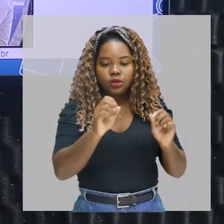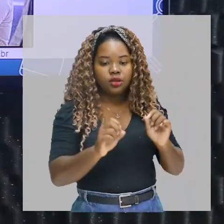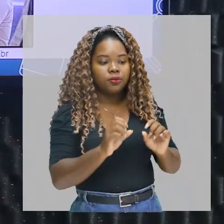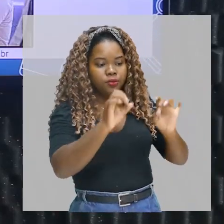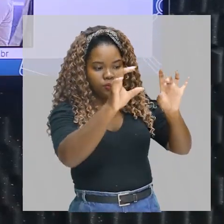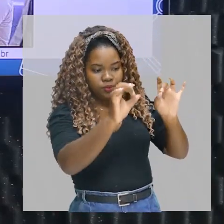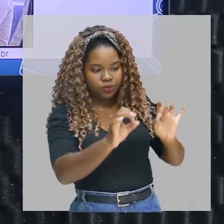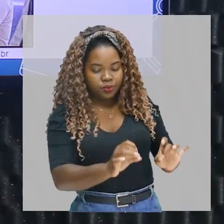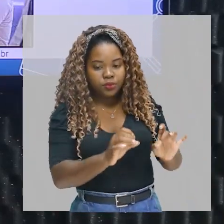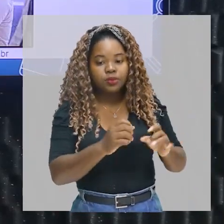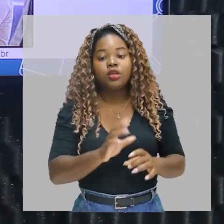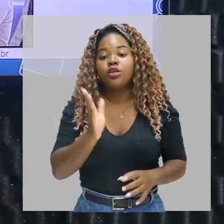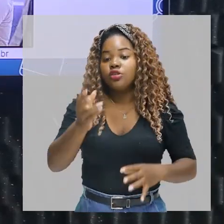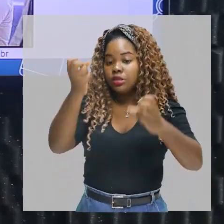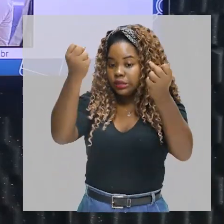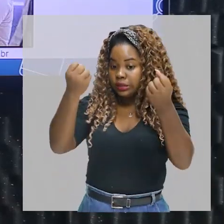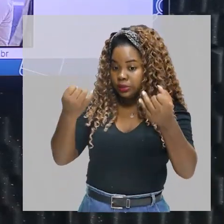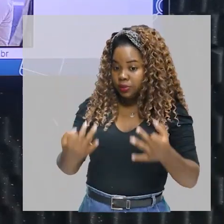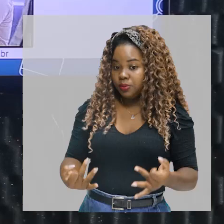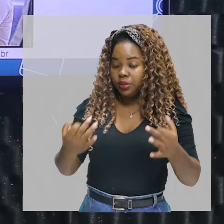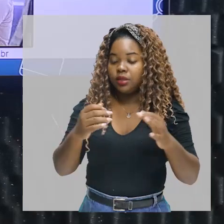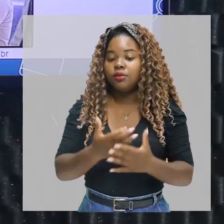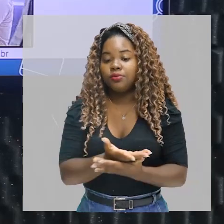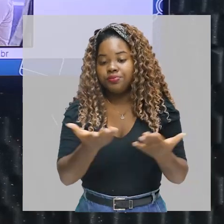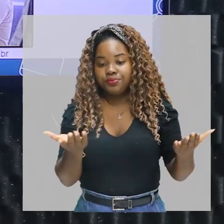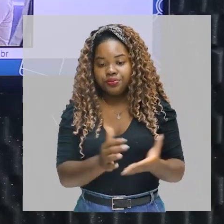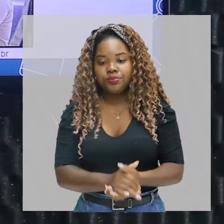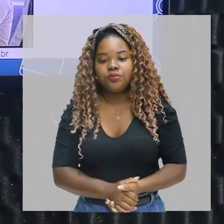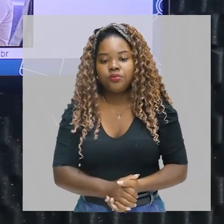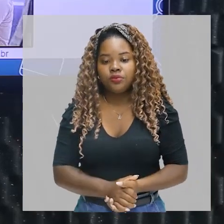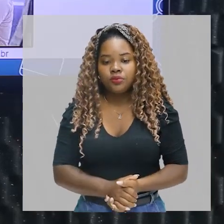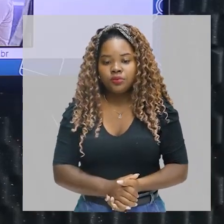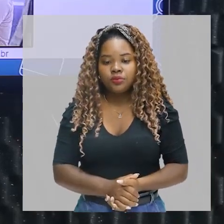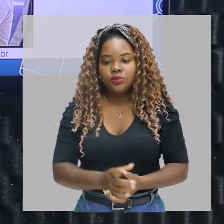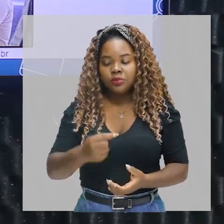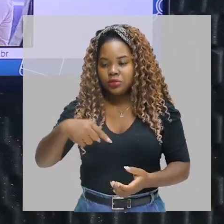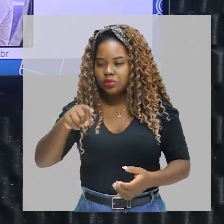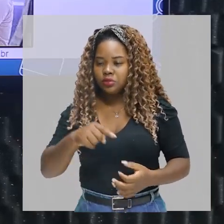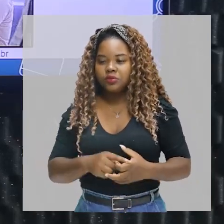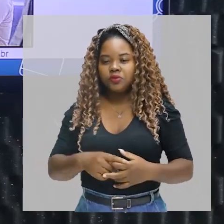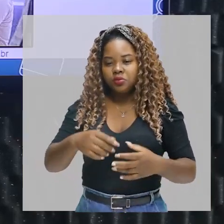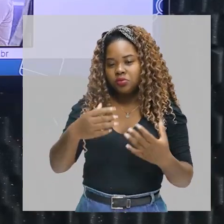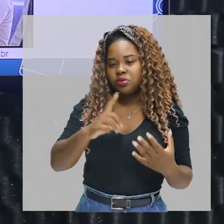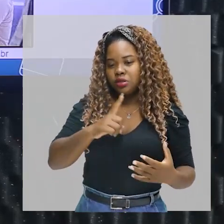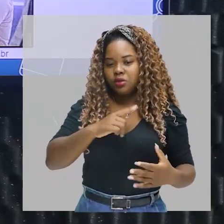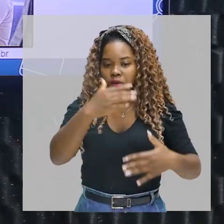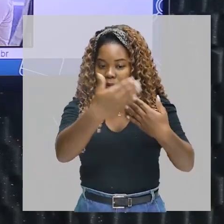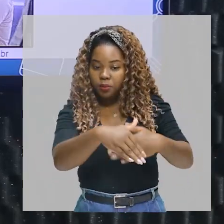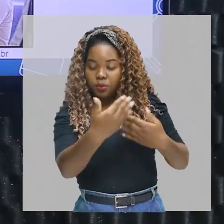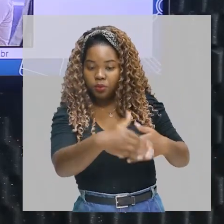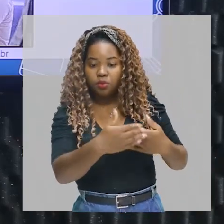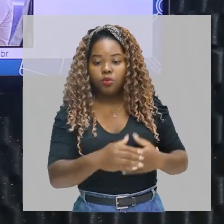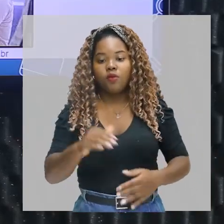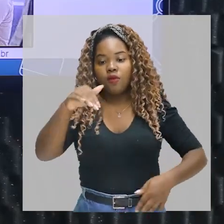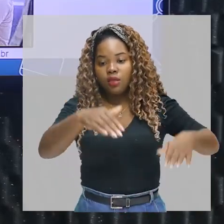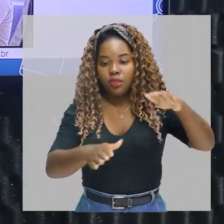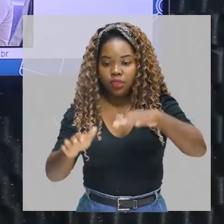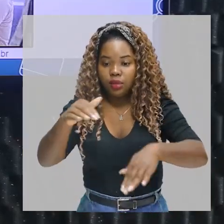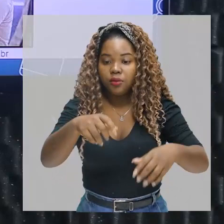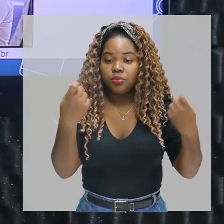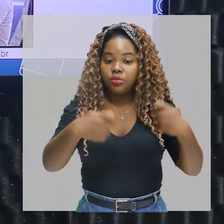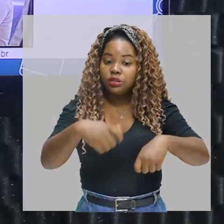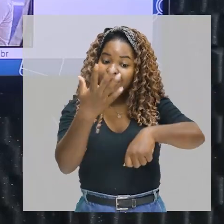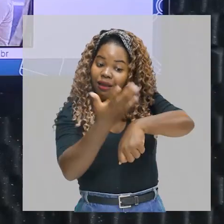especificidade. Já falei para vocês que quando nós vamos competir em alguma prova, por exemplo, da natação, eu preciso